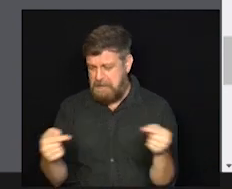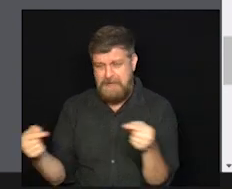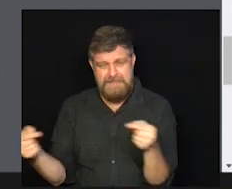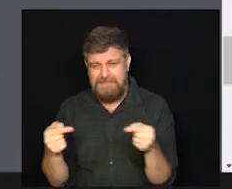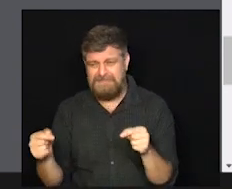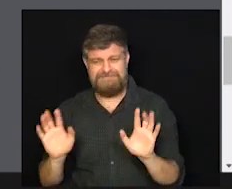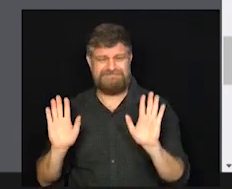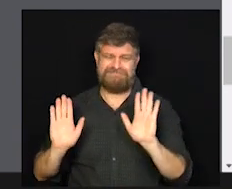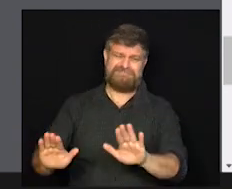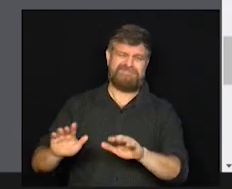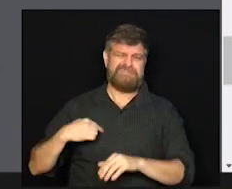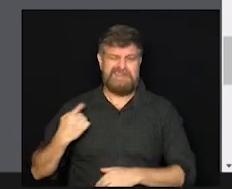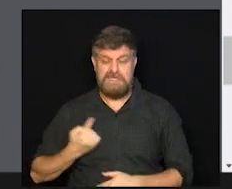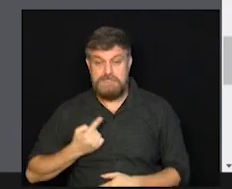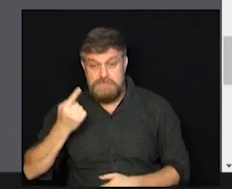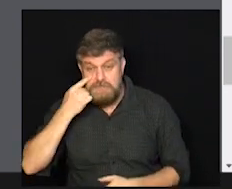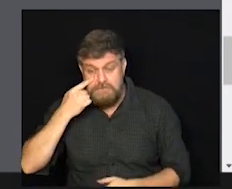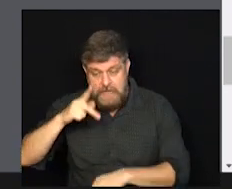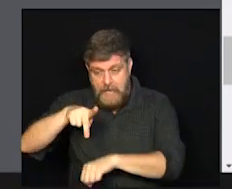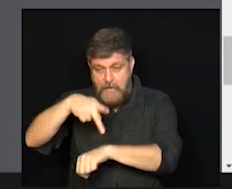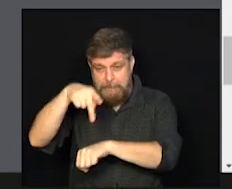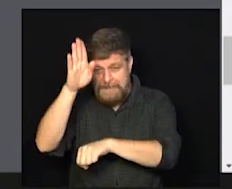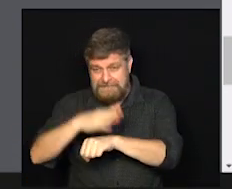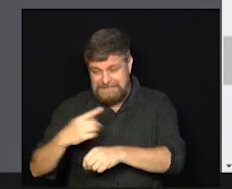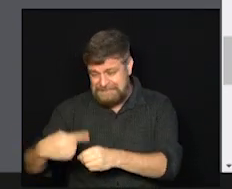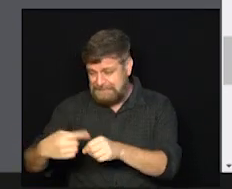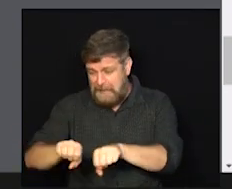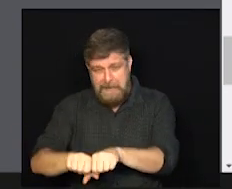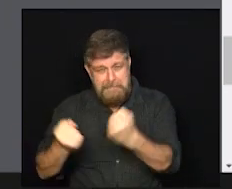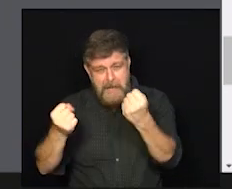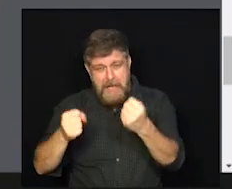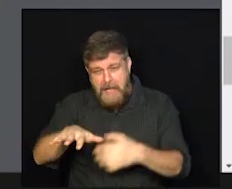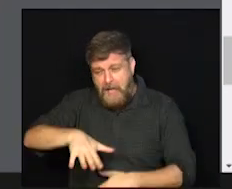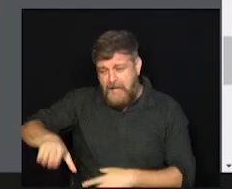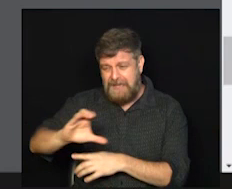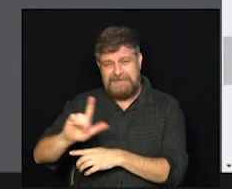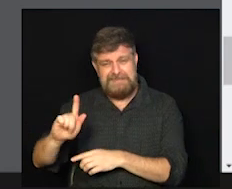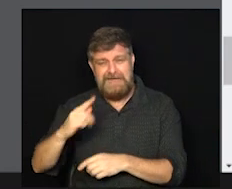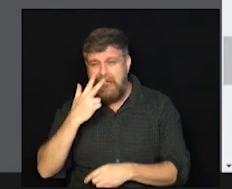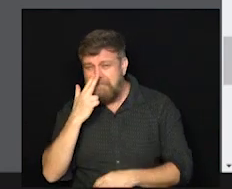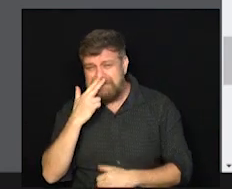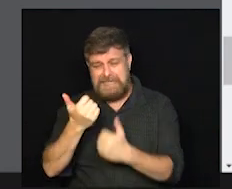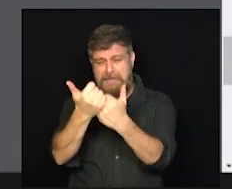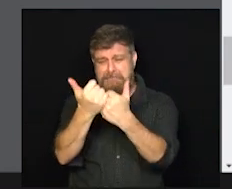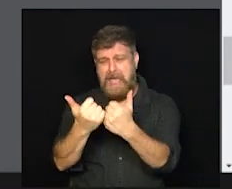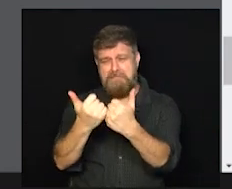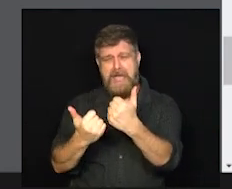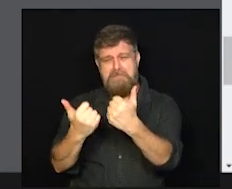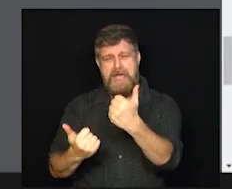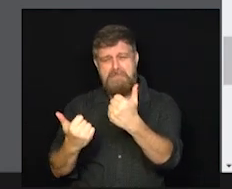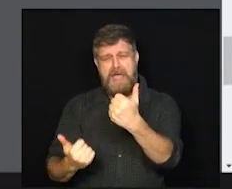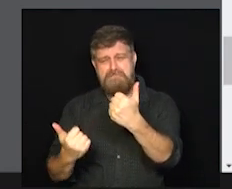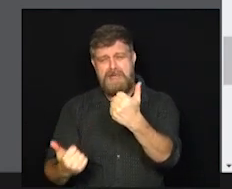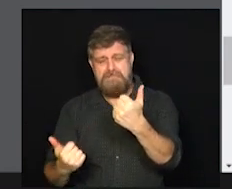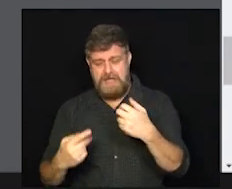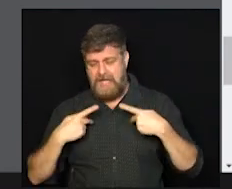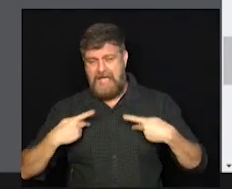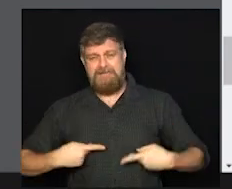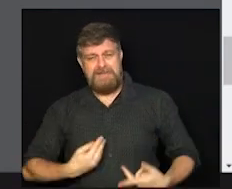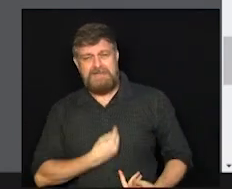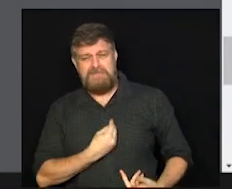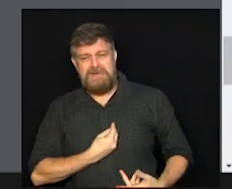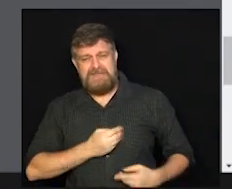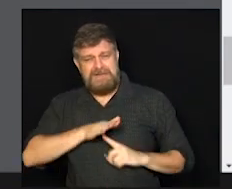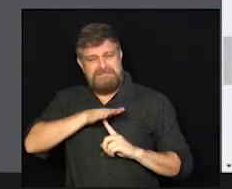vermos o que está estruturando o nosso país, a nossa cidade, a nossa região, um retrocesso de conquista, principalmente da vida humana.